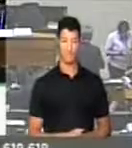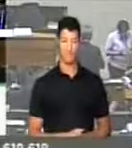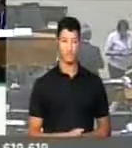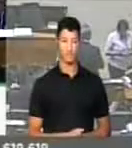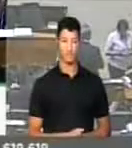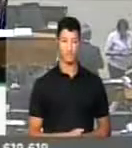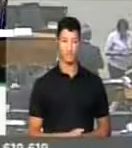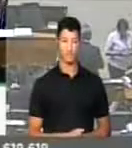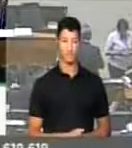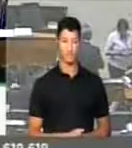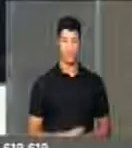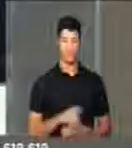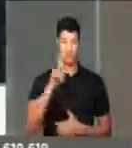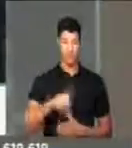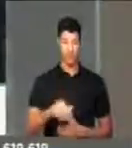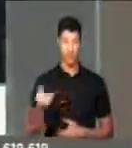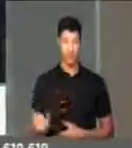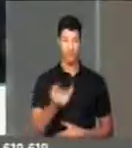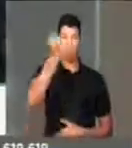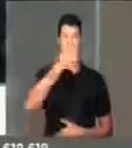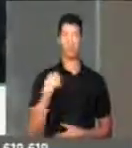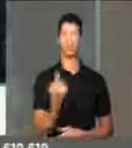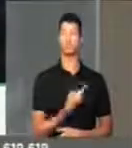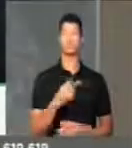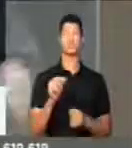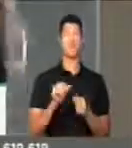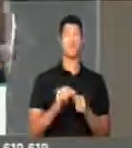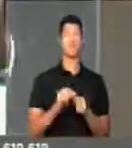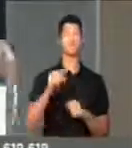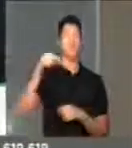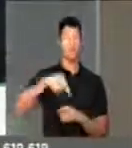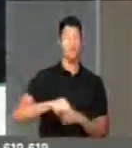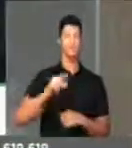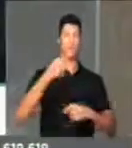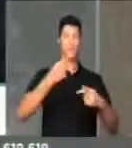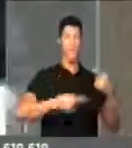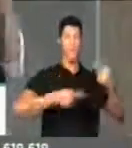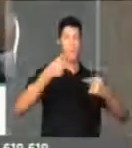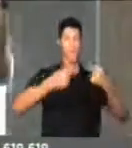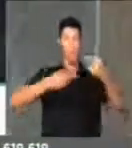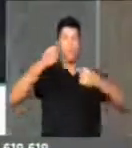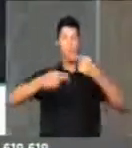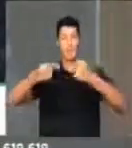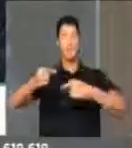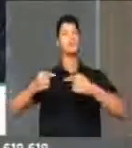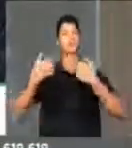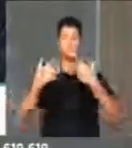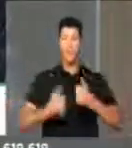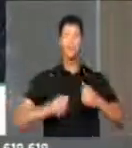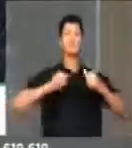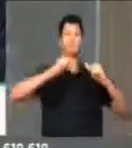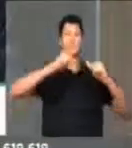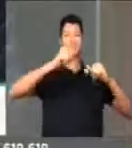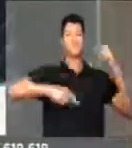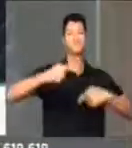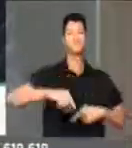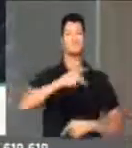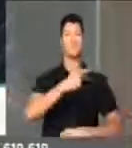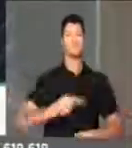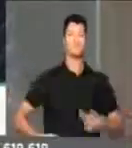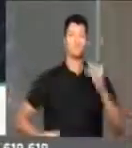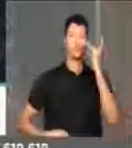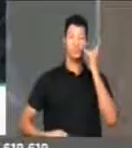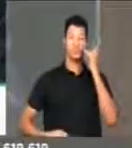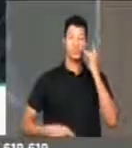Para concluir, é importante que a gente faça aqui esse debate. Nós vamos debater, a presidenta Dilma